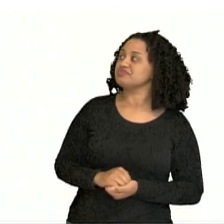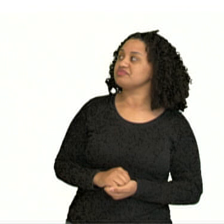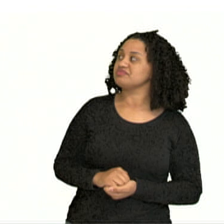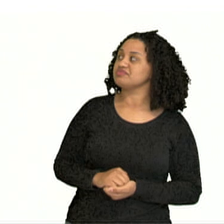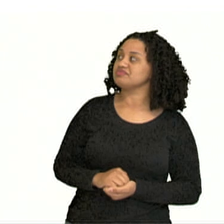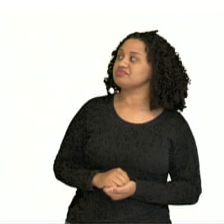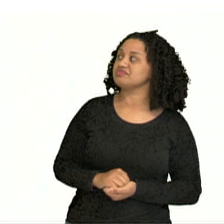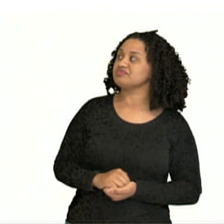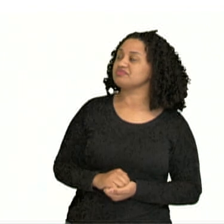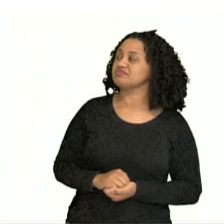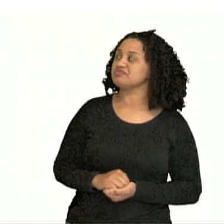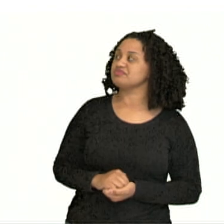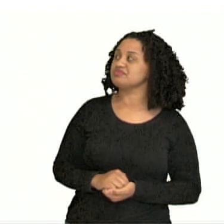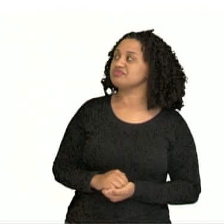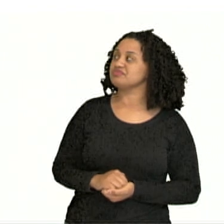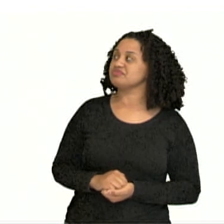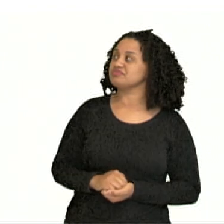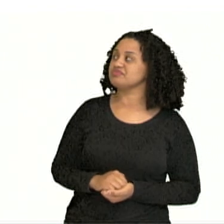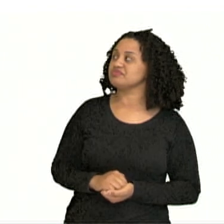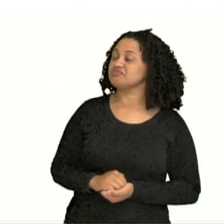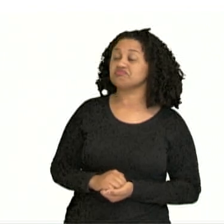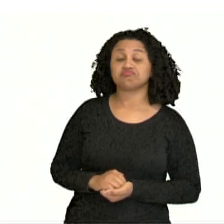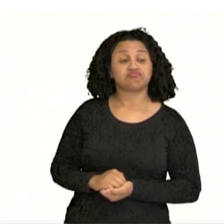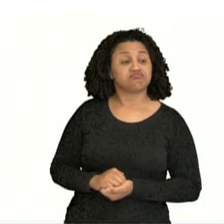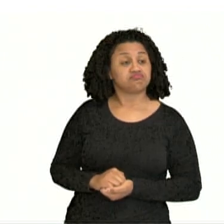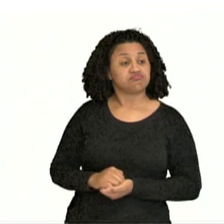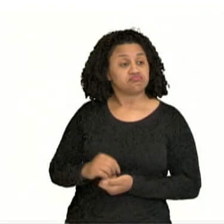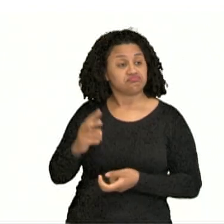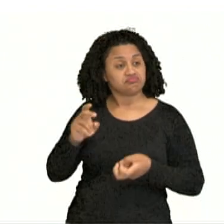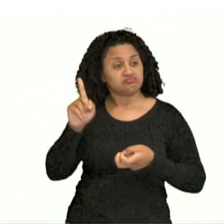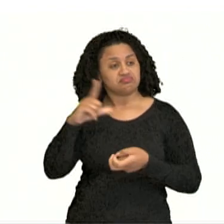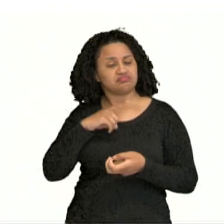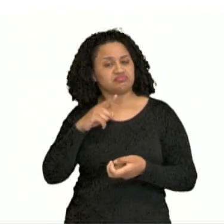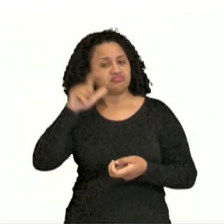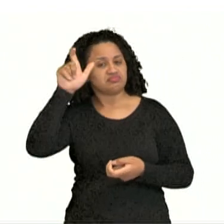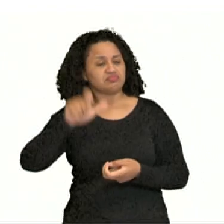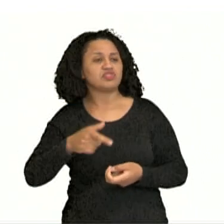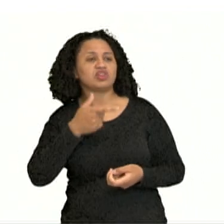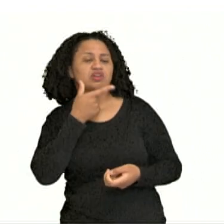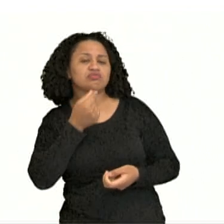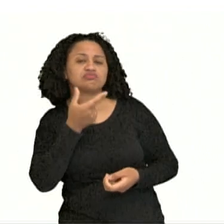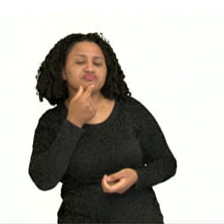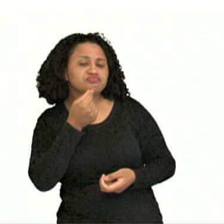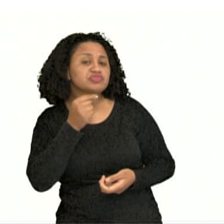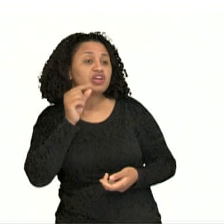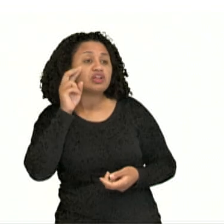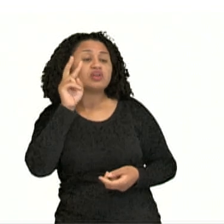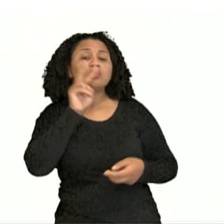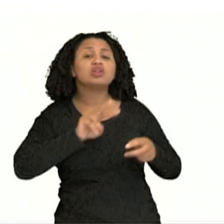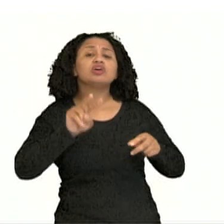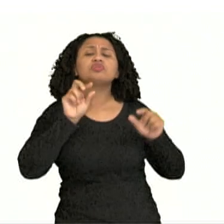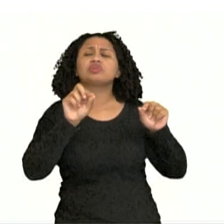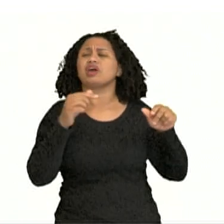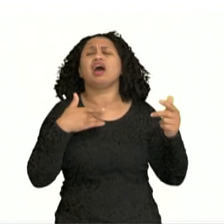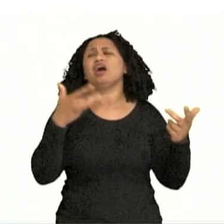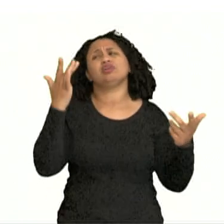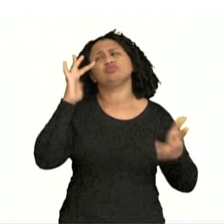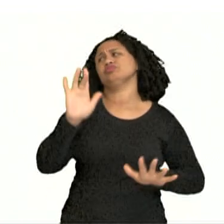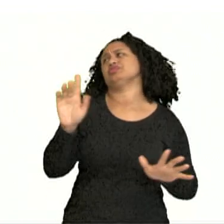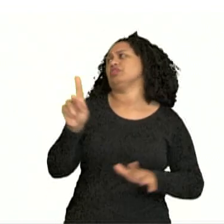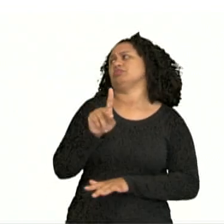uma pessoa, tem um rapaz. O que esse rapaz está olhando? Ah, Fabiano, eu não sei o que ele está